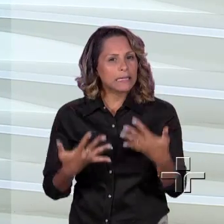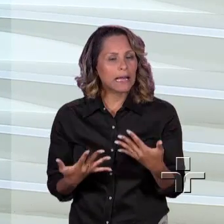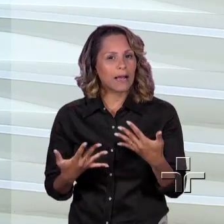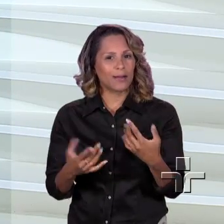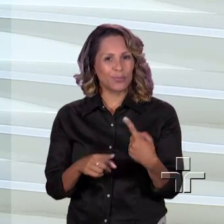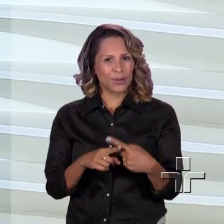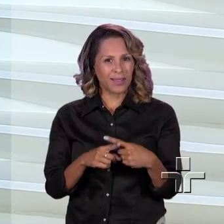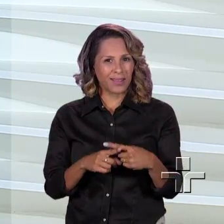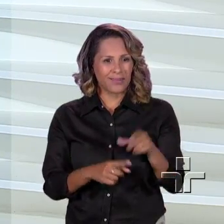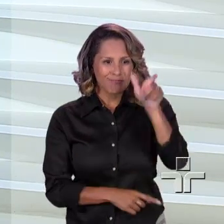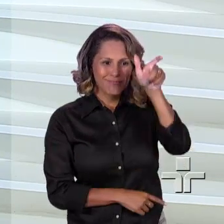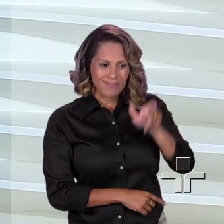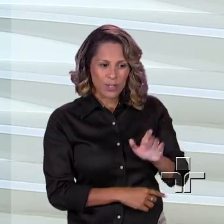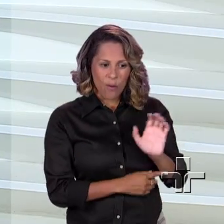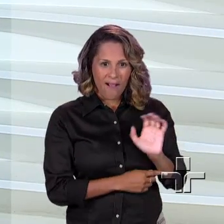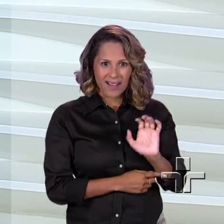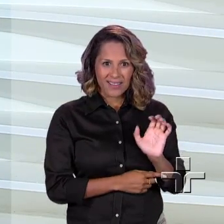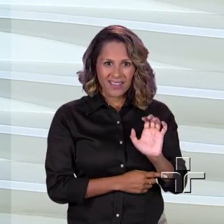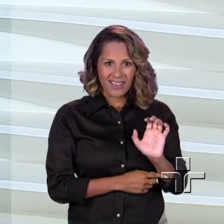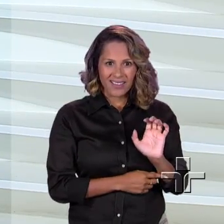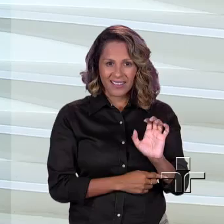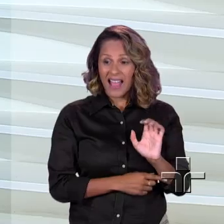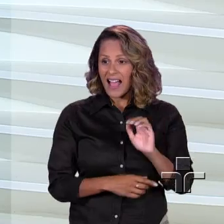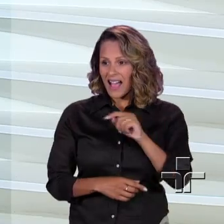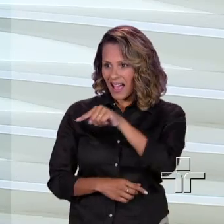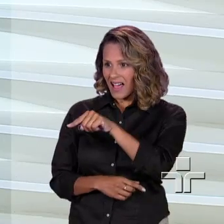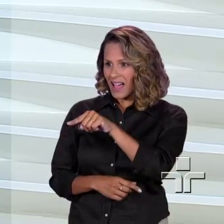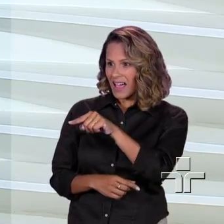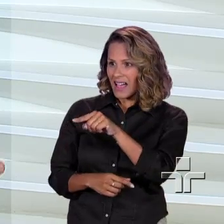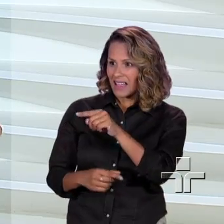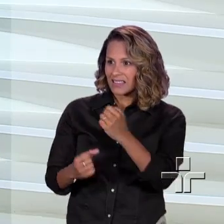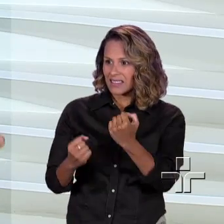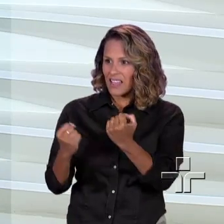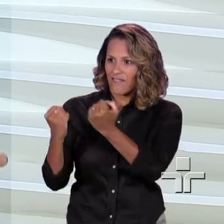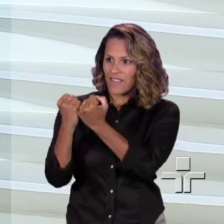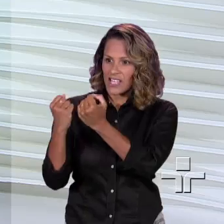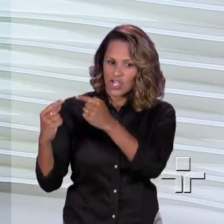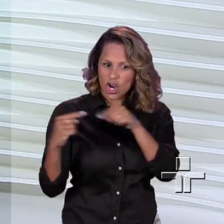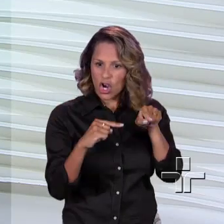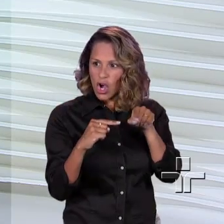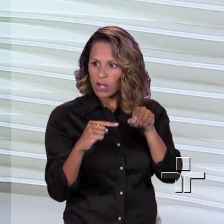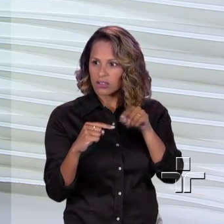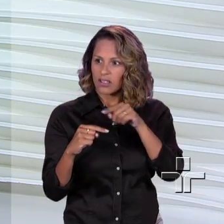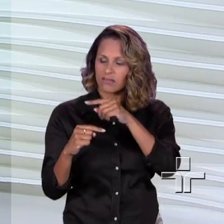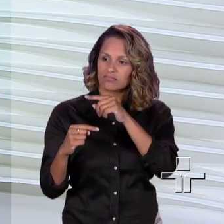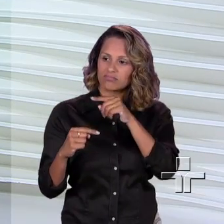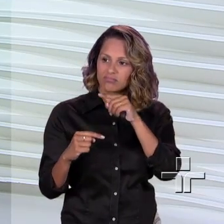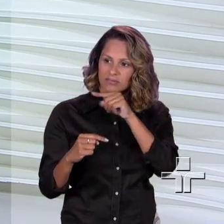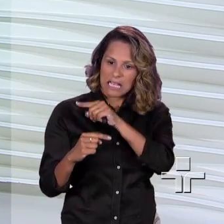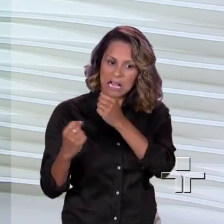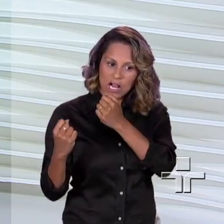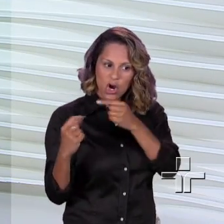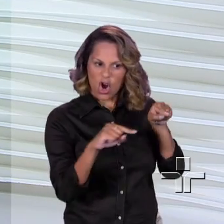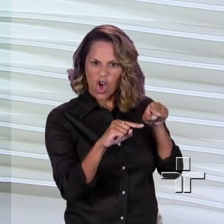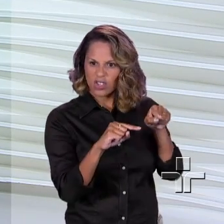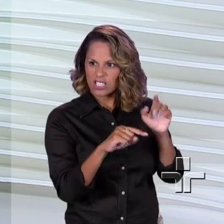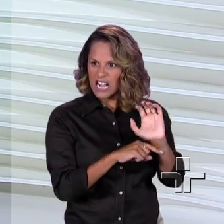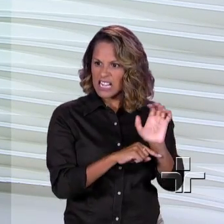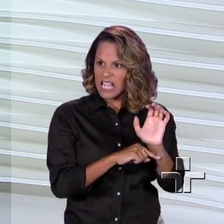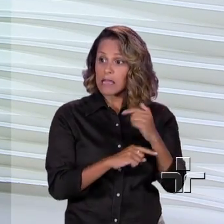seus interesses? Eu não sei, porque eu acho que uma pessoa tem múltiplas identidades. Uma identidade